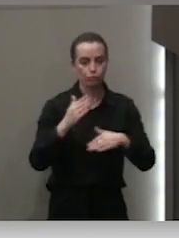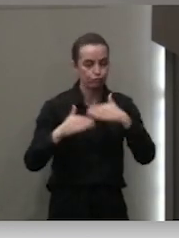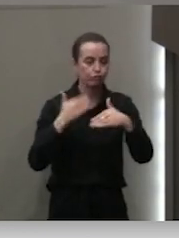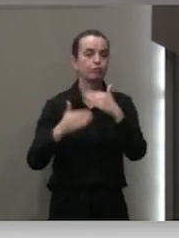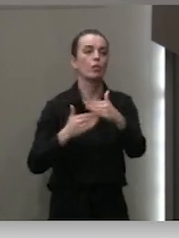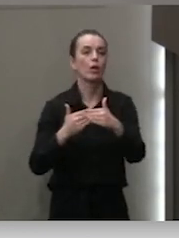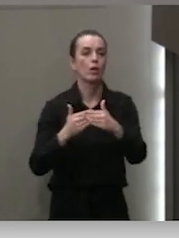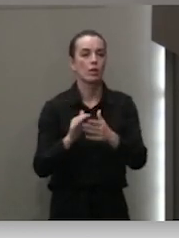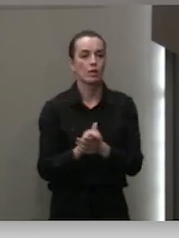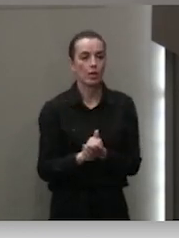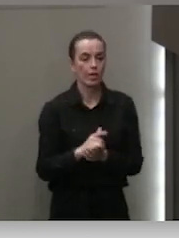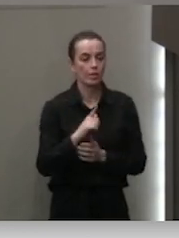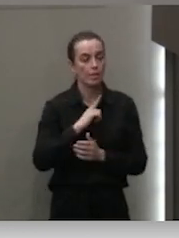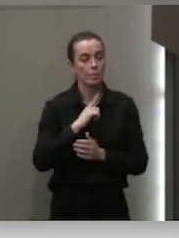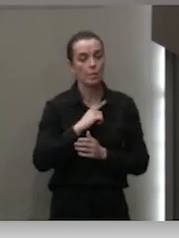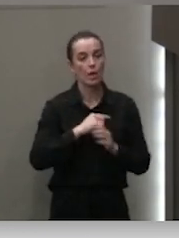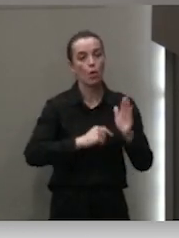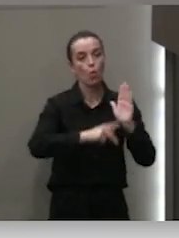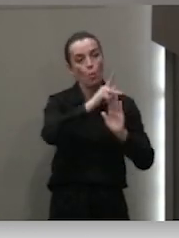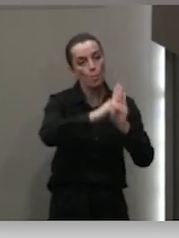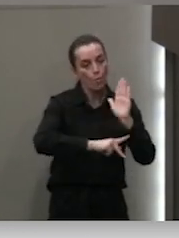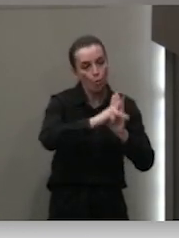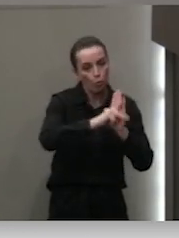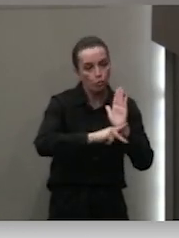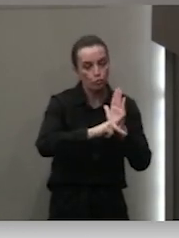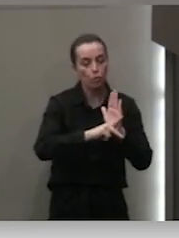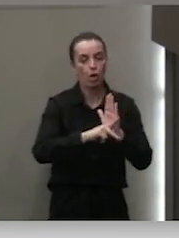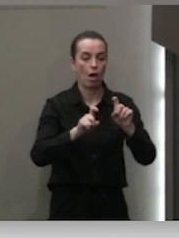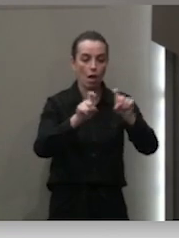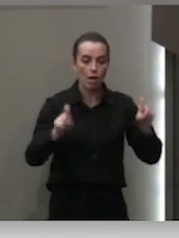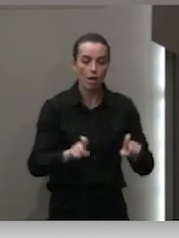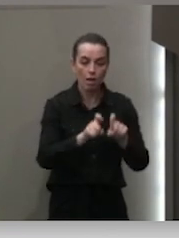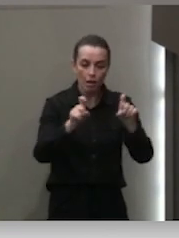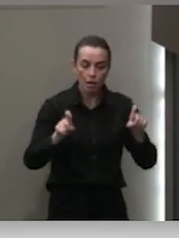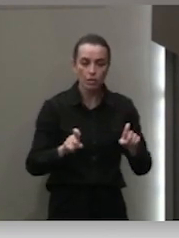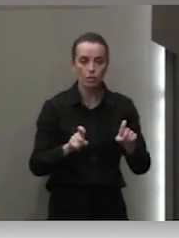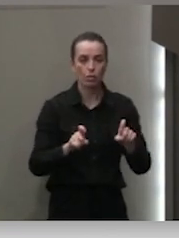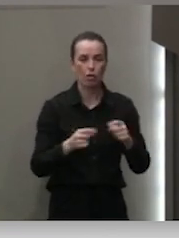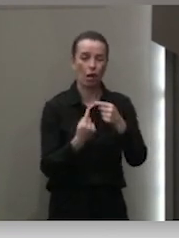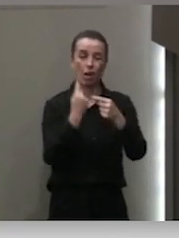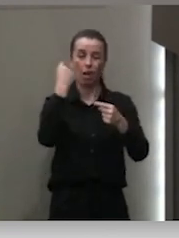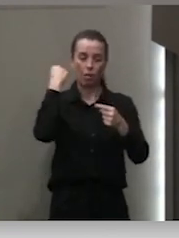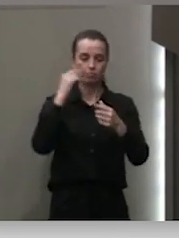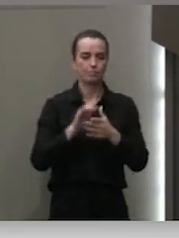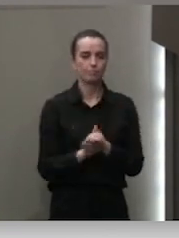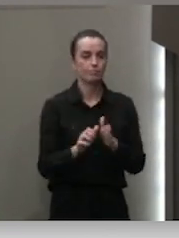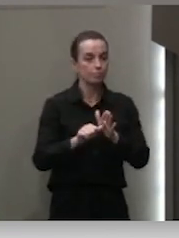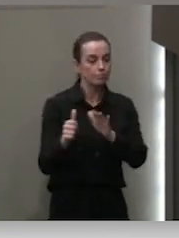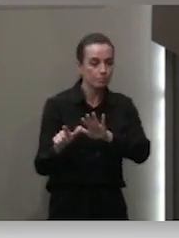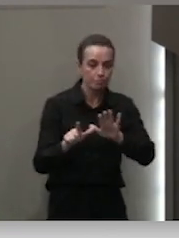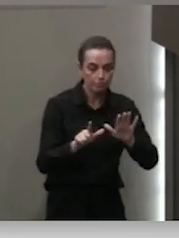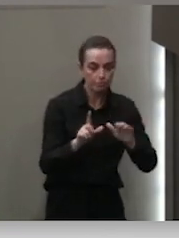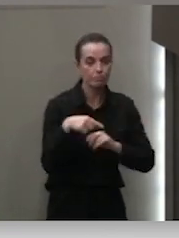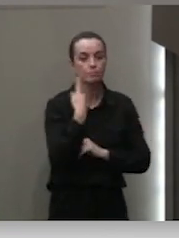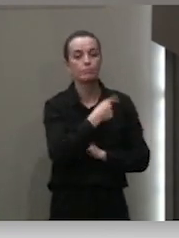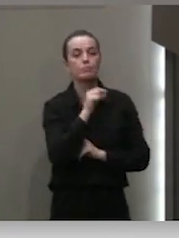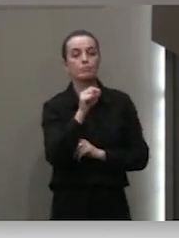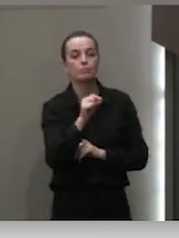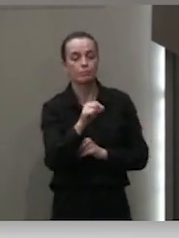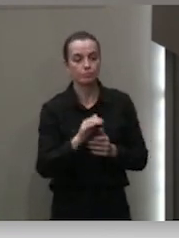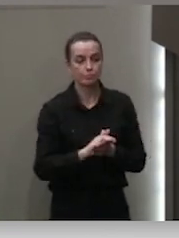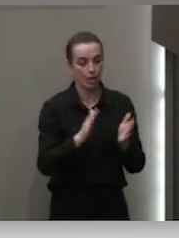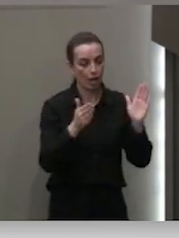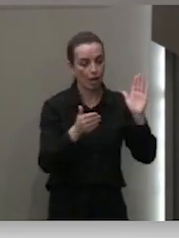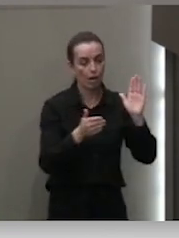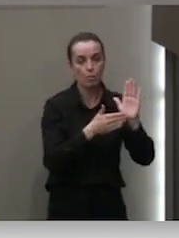de prontuário eletrônico lá nas propostas de campanha na primeira semana de Mandato nós entregamos essas